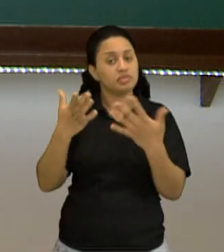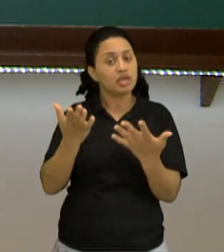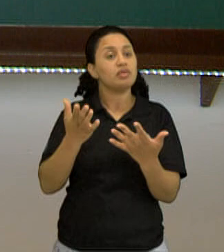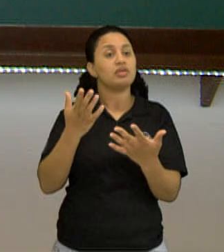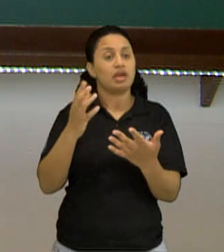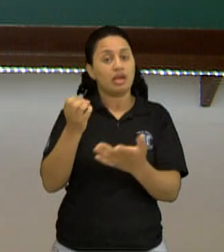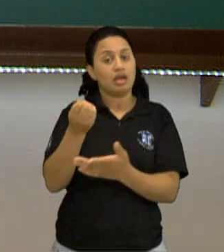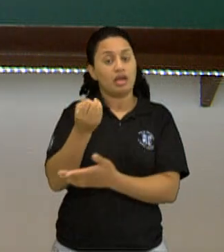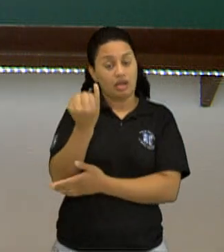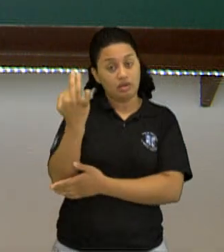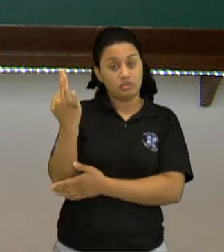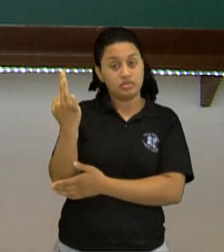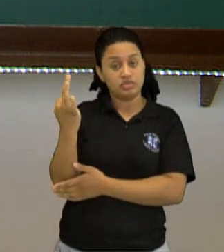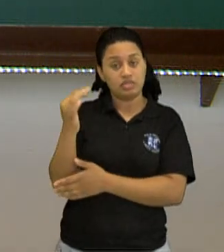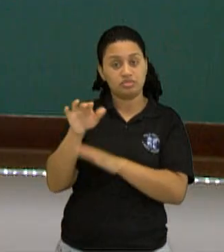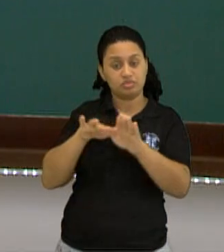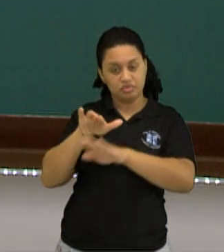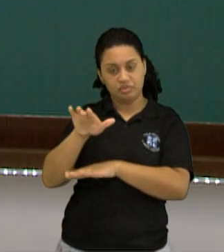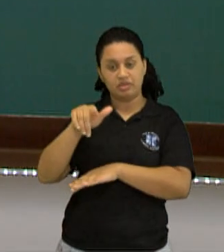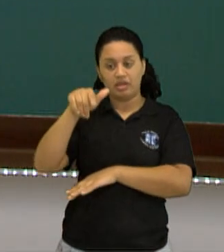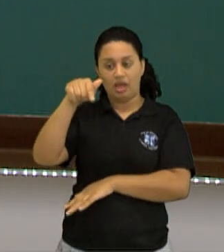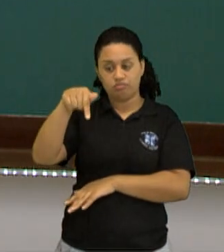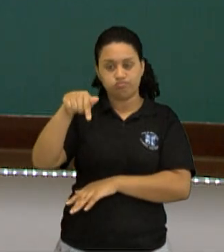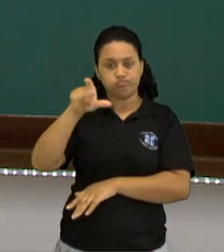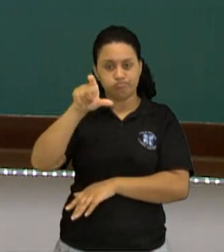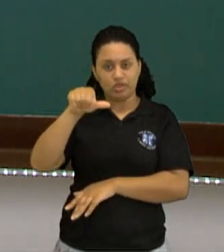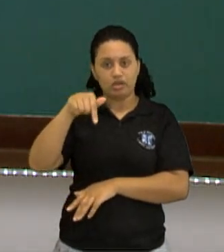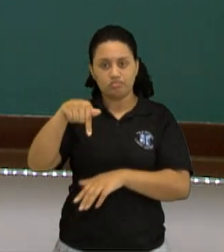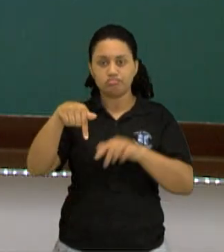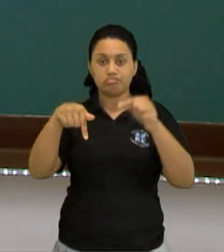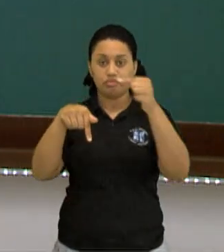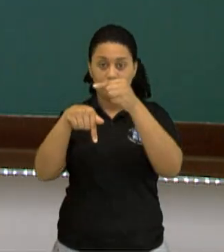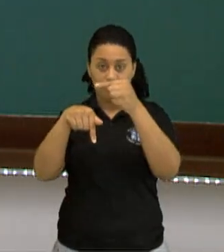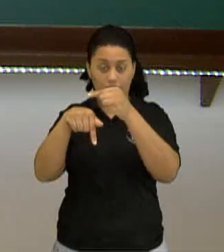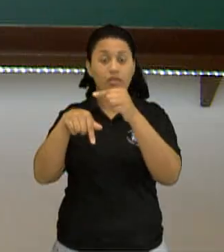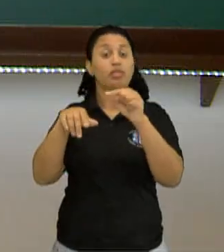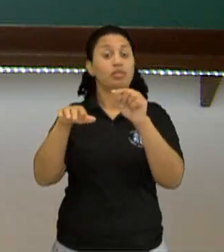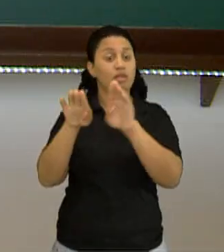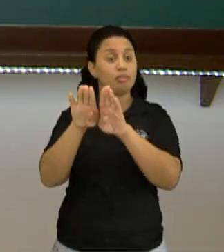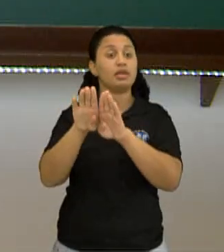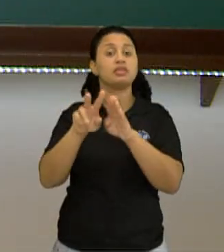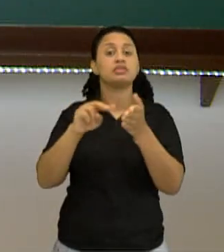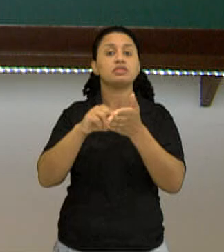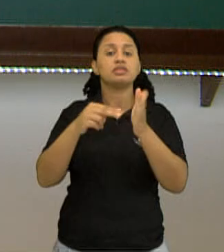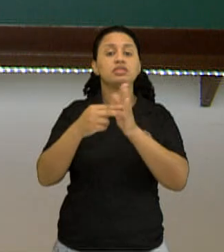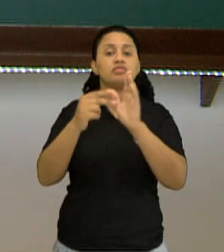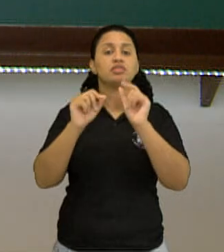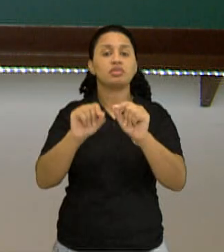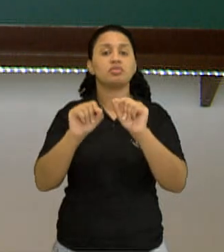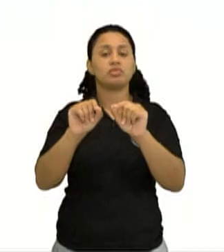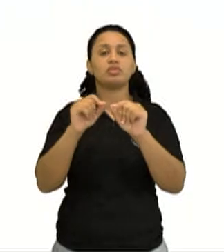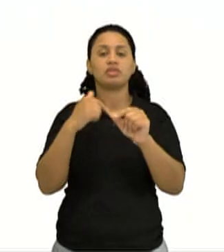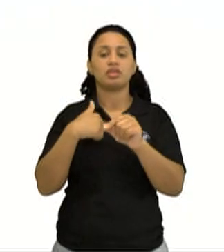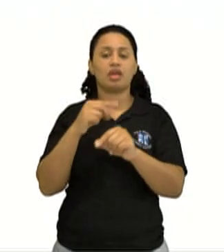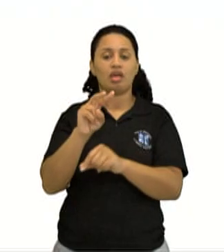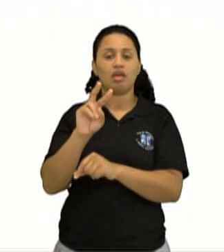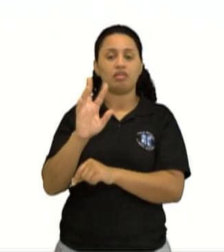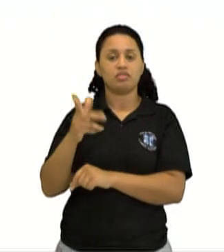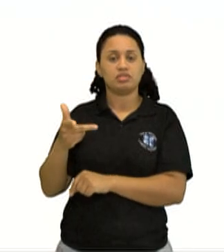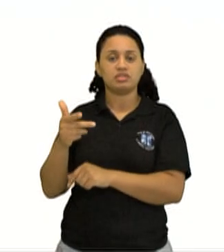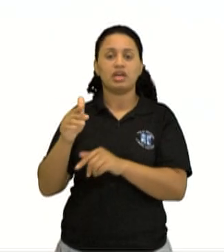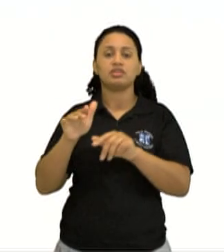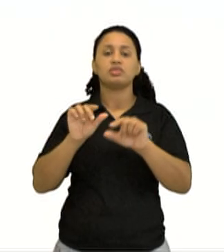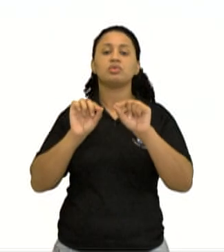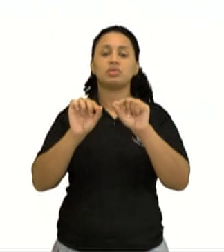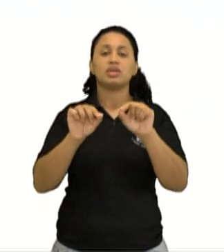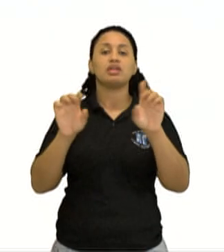que também tem a setinha, é igual a massa vezes a velocidade. Ou seja, isso que vocês estão vendo ali da setinha é um símbolo de vetor. Ou seja, a quantidade de